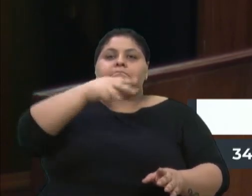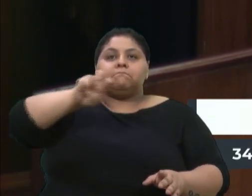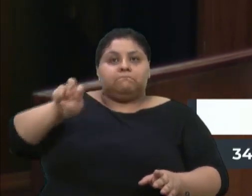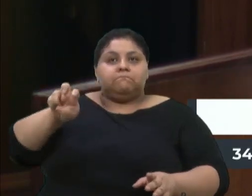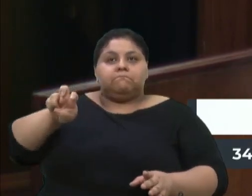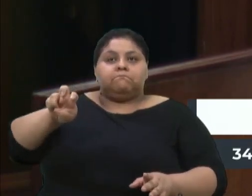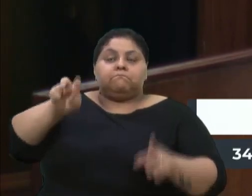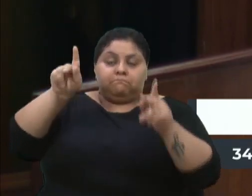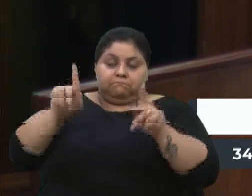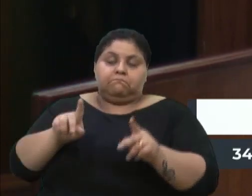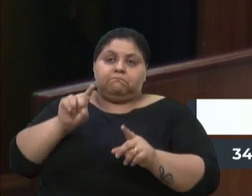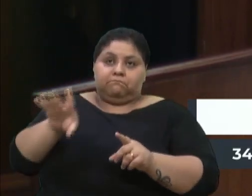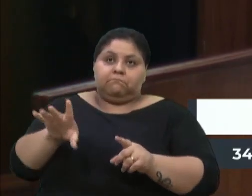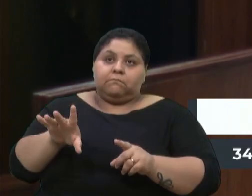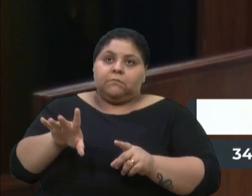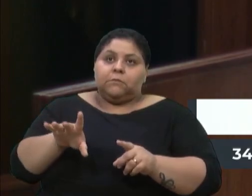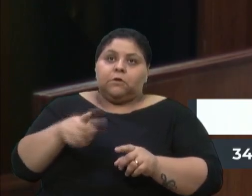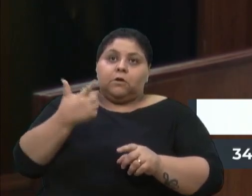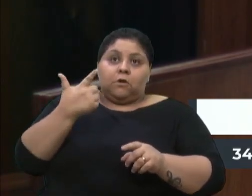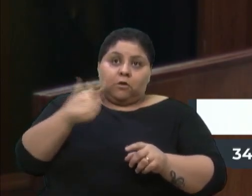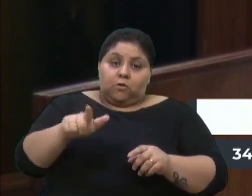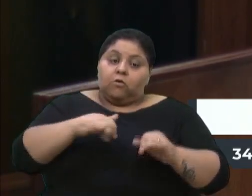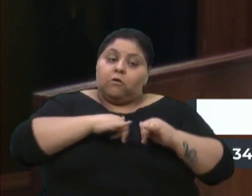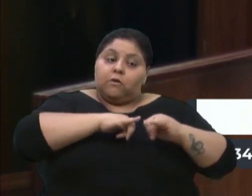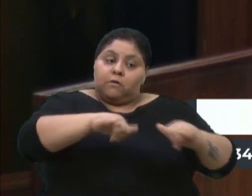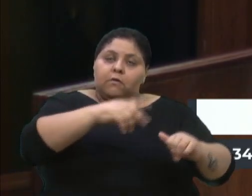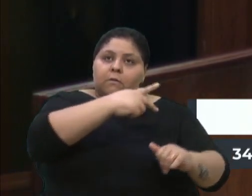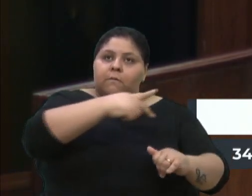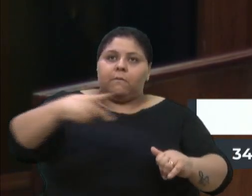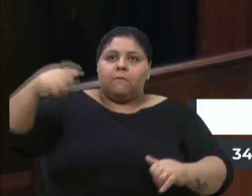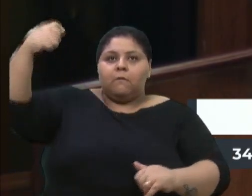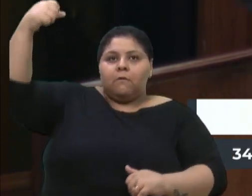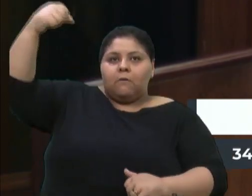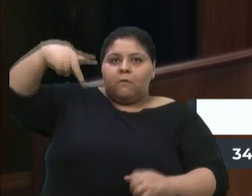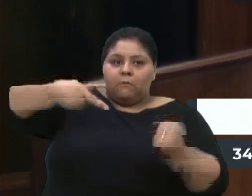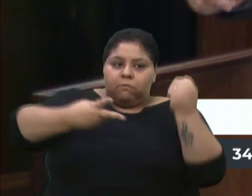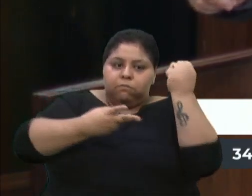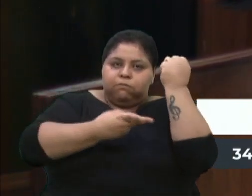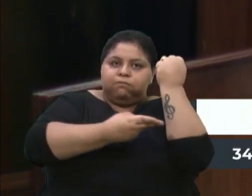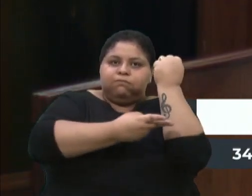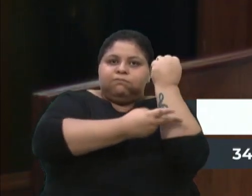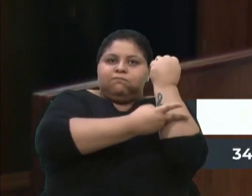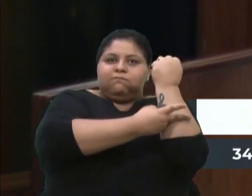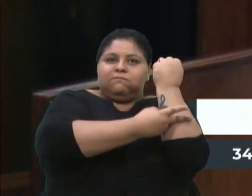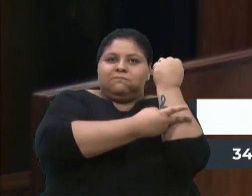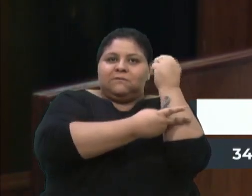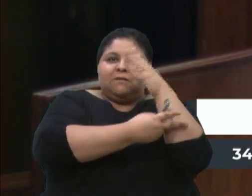E outra coisa, a PPP da iluminação vai cortar as árvores só onde tem